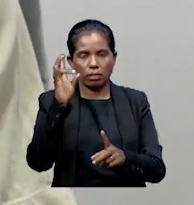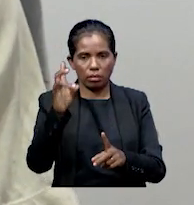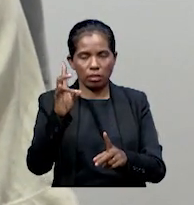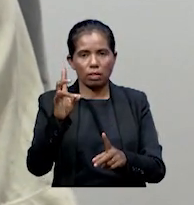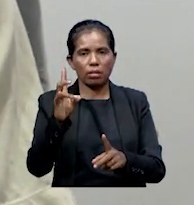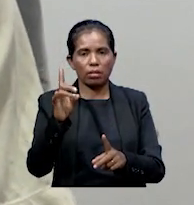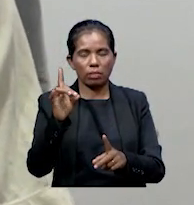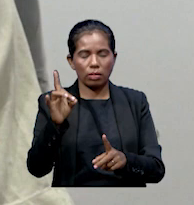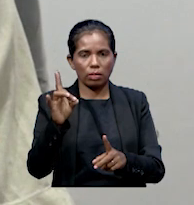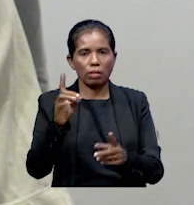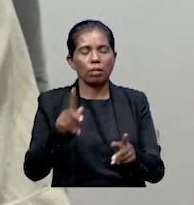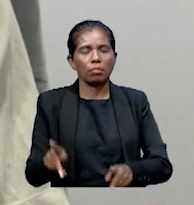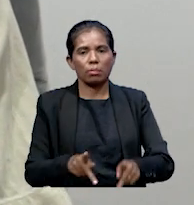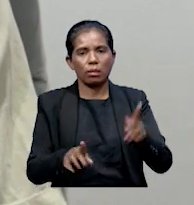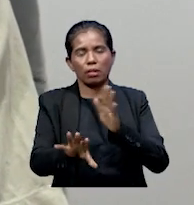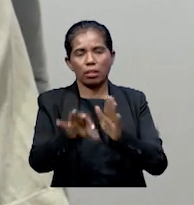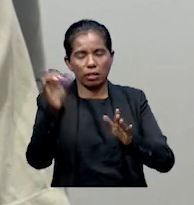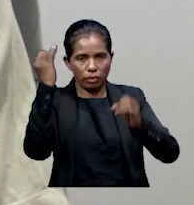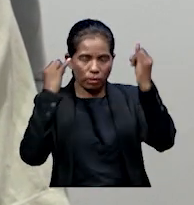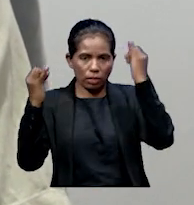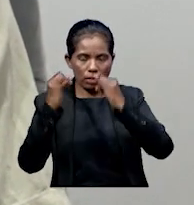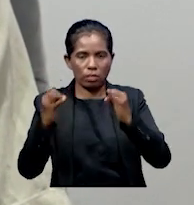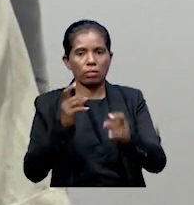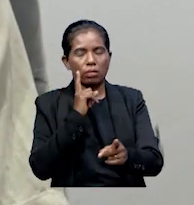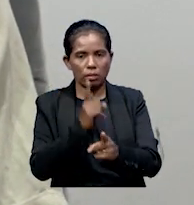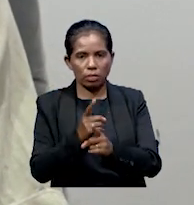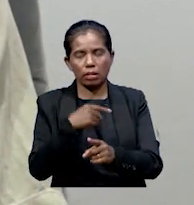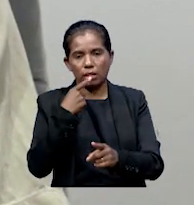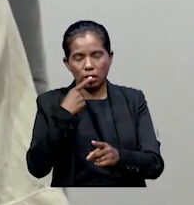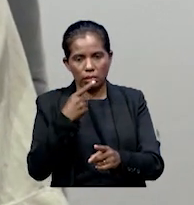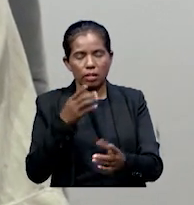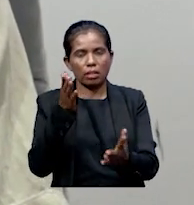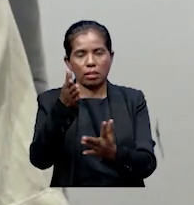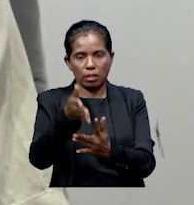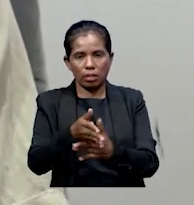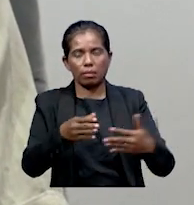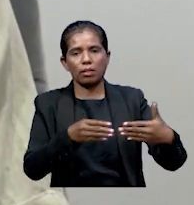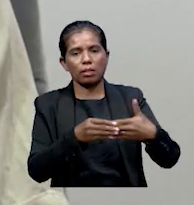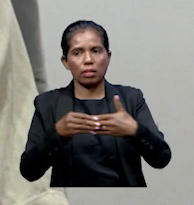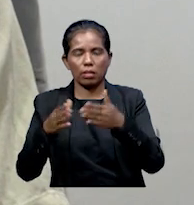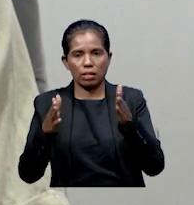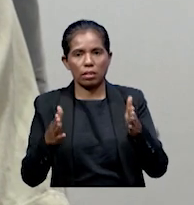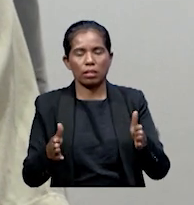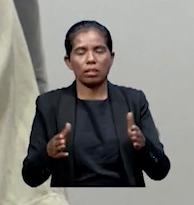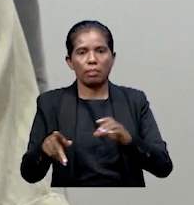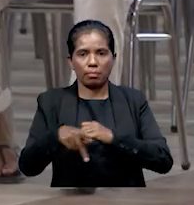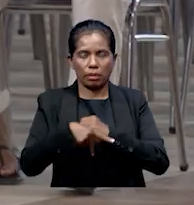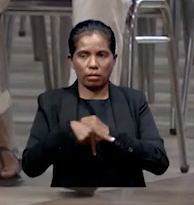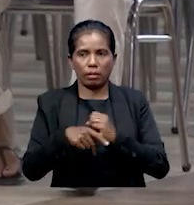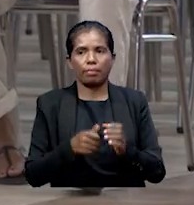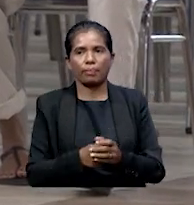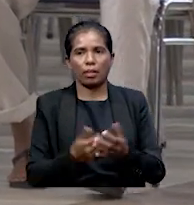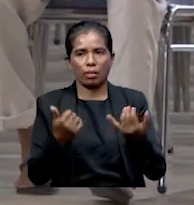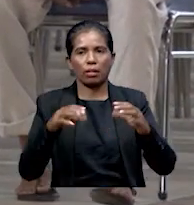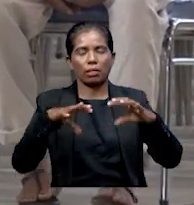reta a informação clara ali. Se sema se avança para a pacote para a liderança do partido. Flávio da Silva Tutan, da Daune